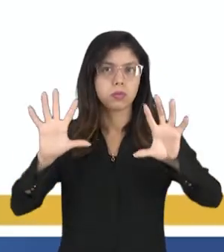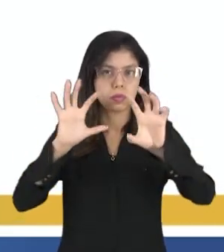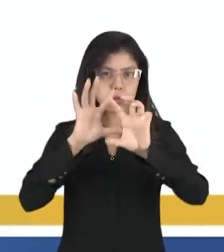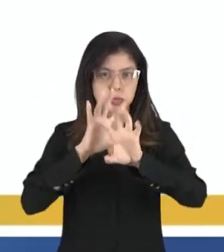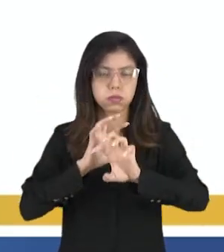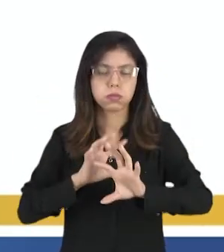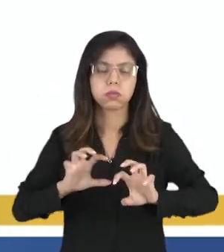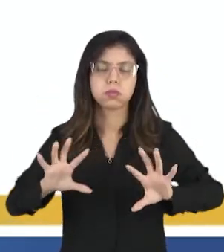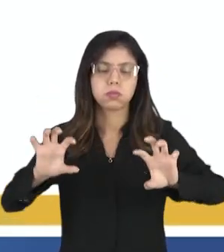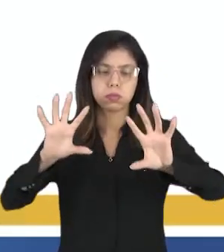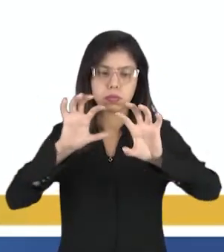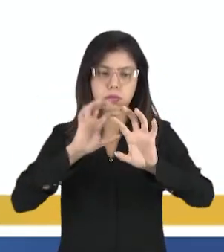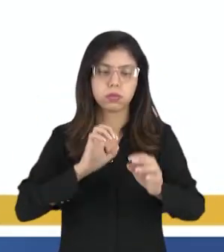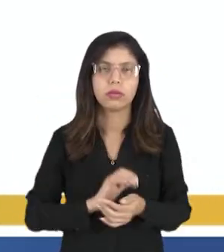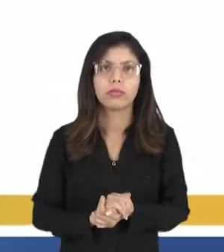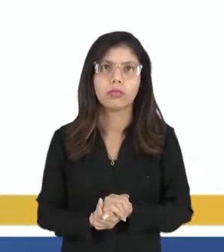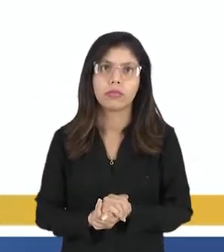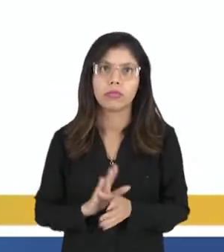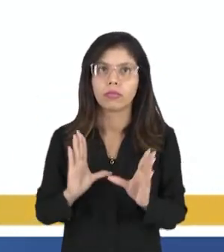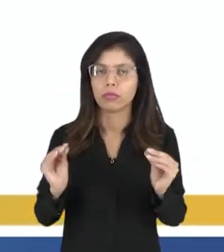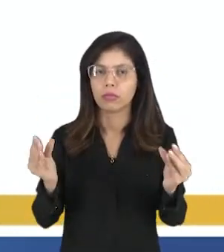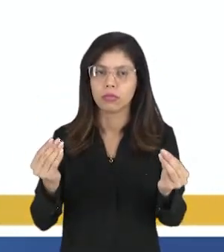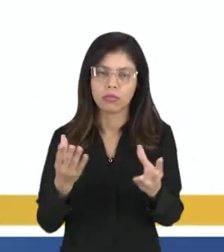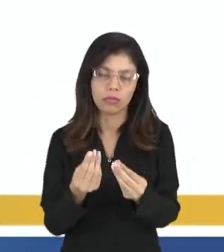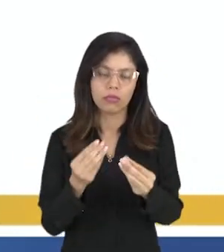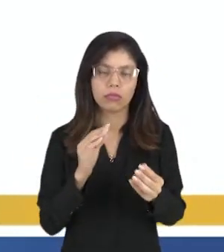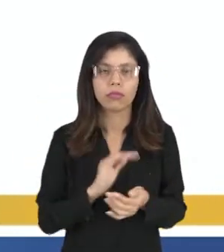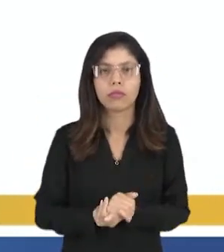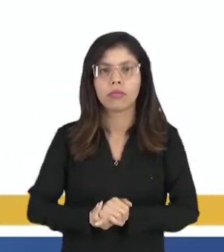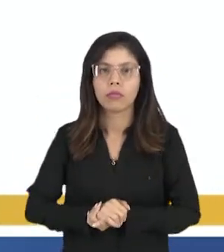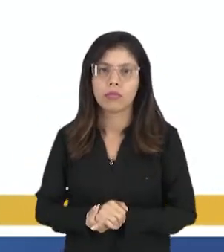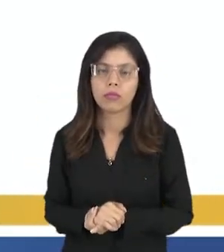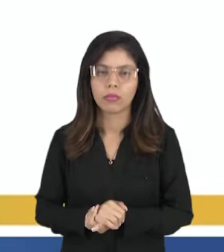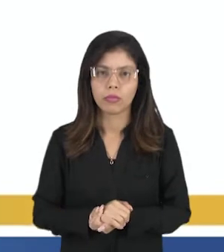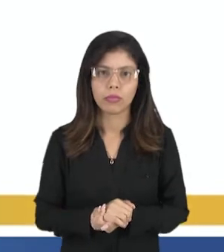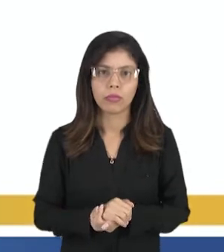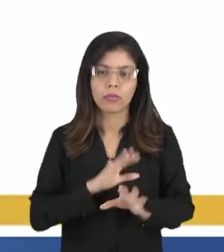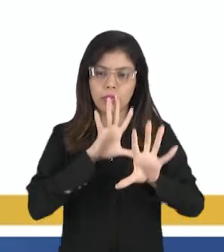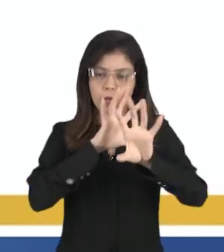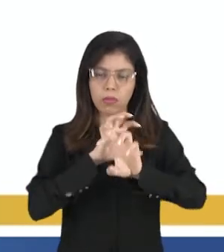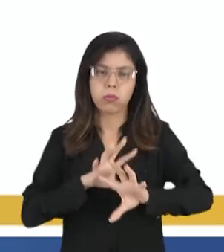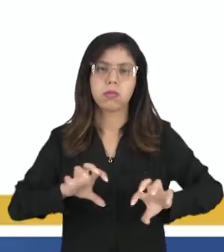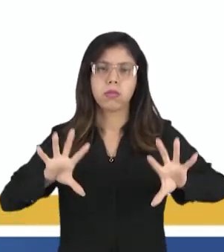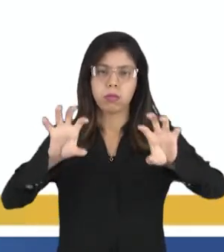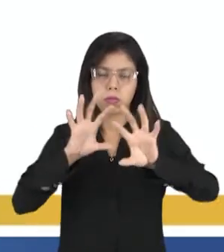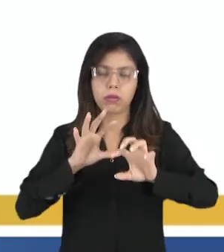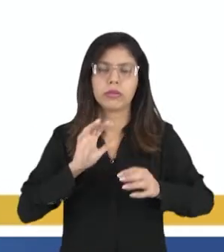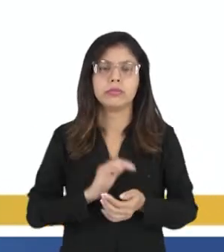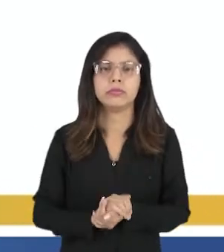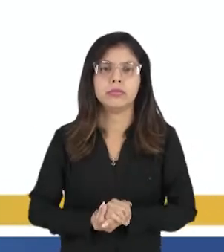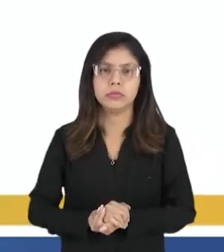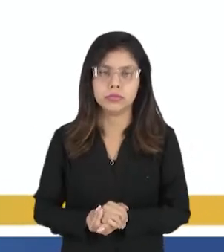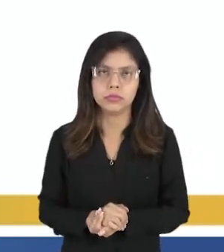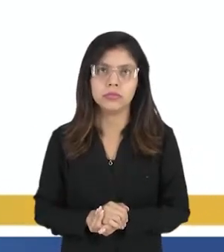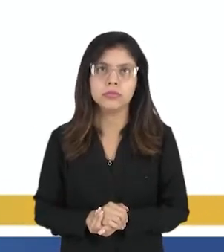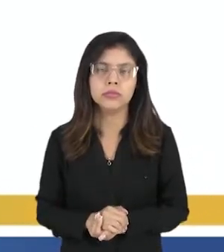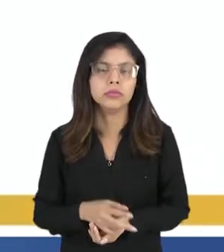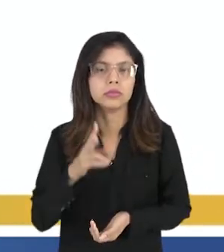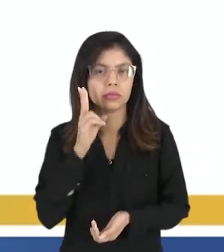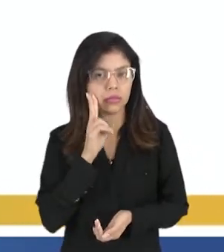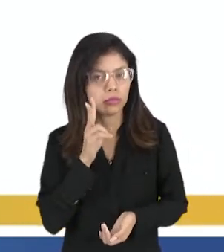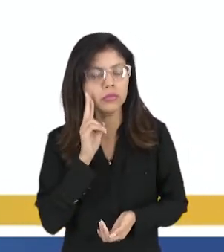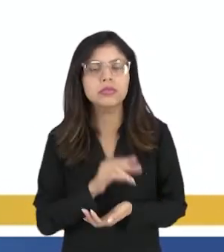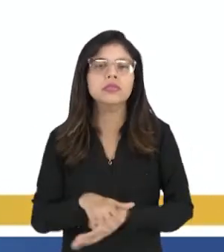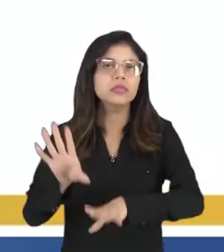de ebulição é quando a gente tem essa substância no estado líquido e vai passar para o estado gasoso. E aí, lembrando